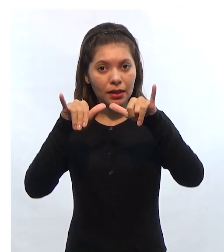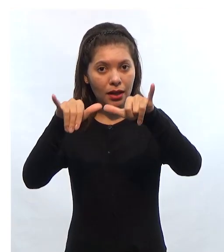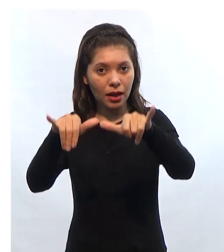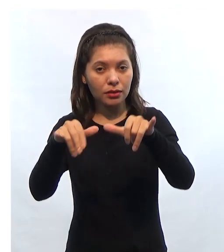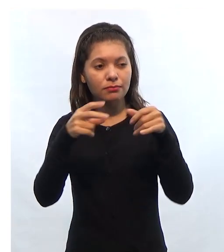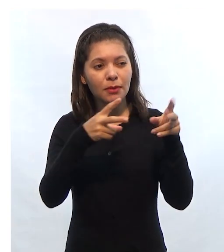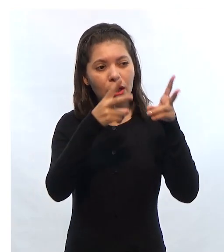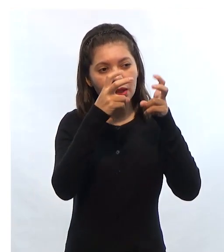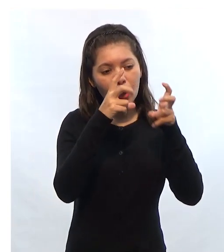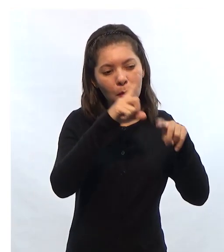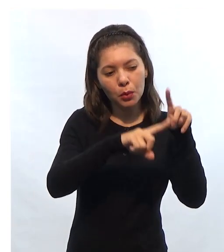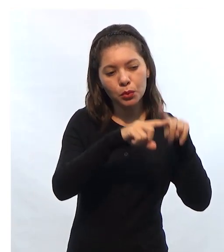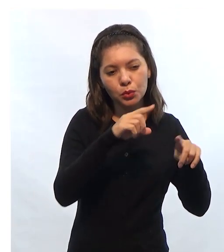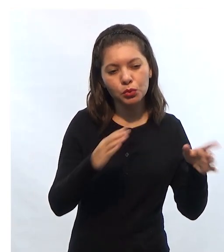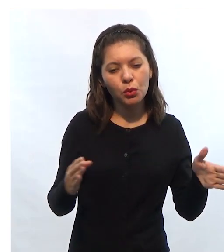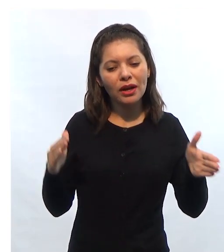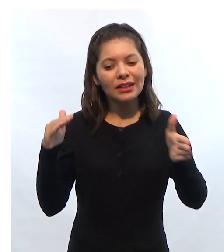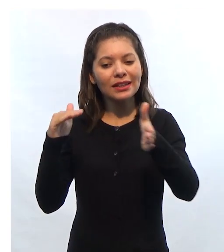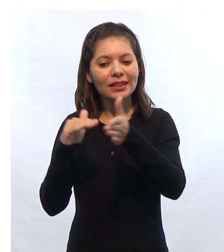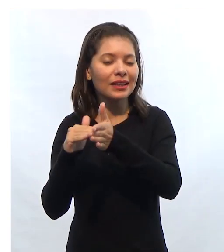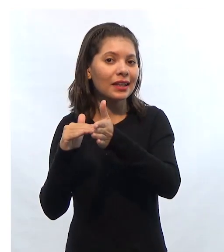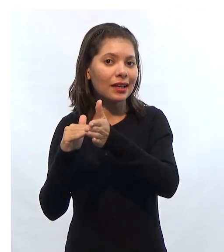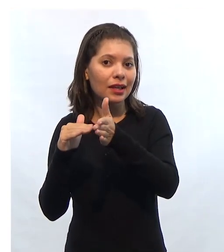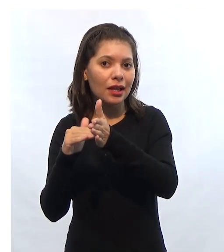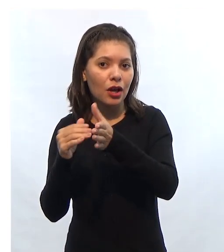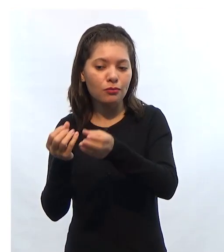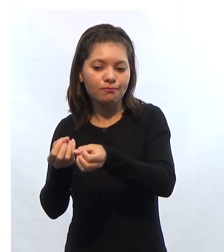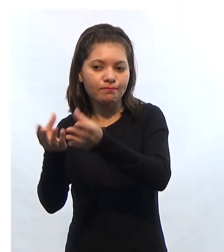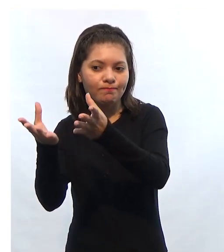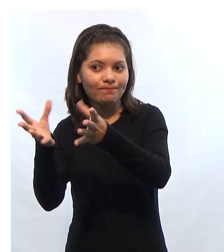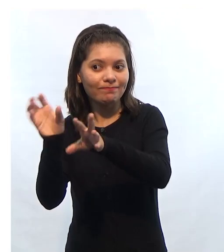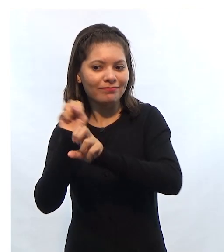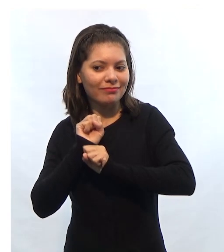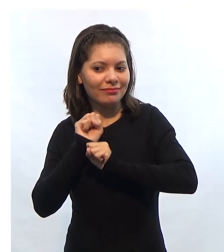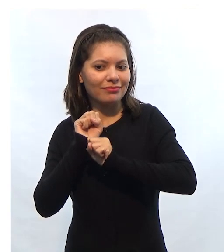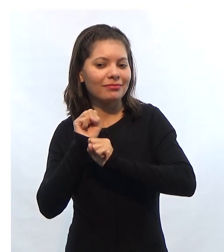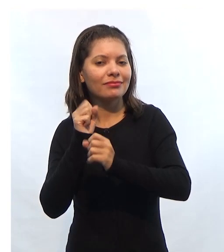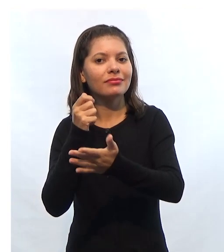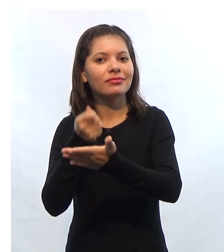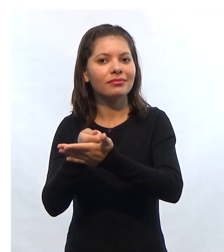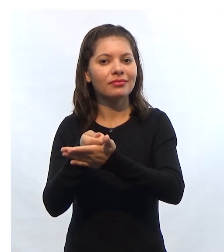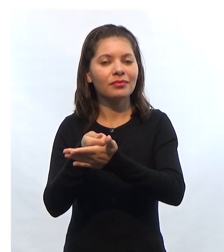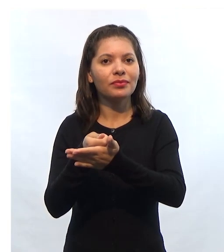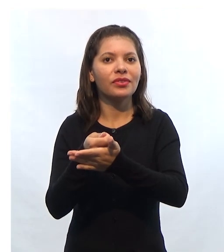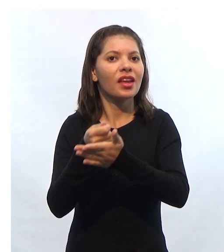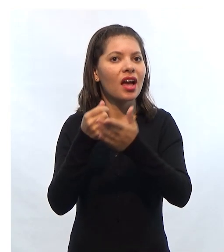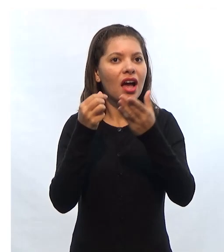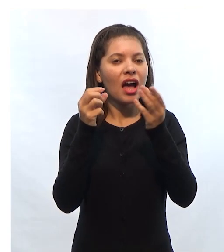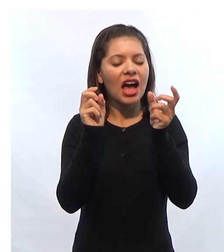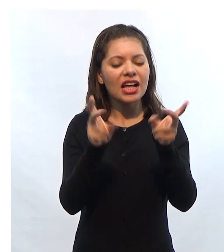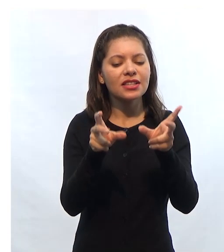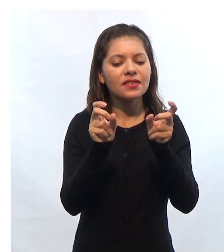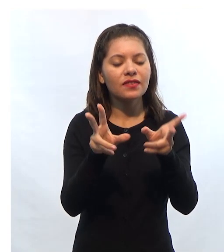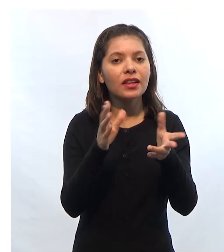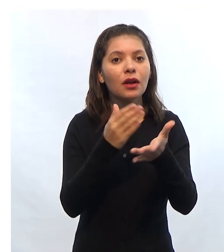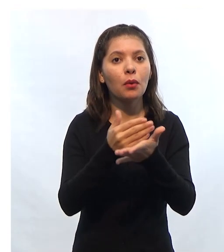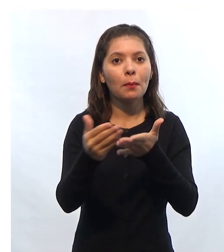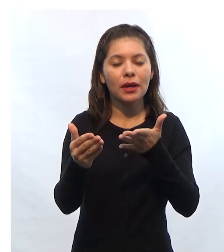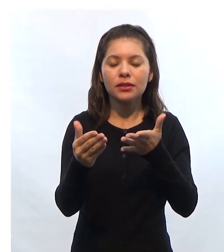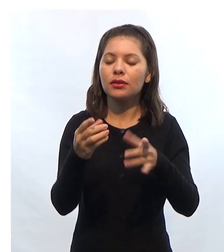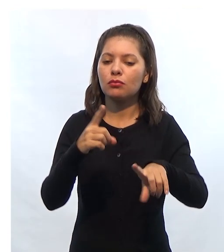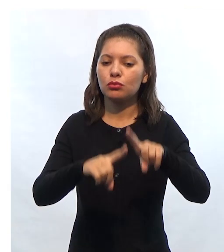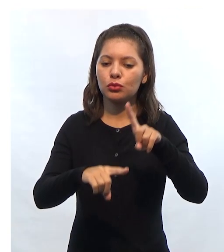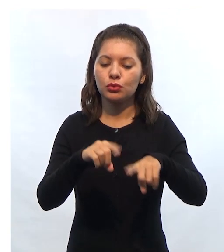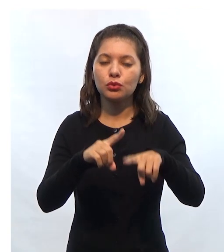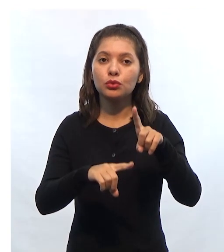a concepção do produto até lá chegar o produto ao consumidor. As vendas, elas começam quando se tem